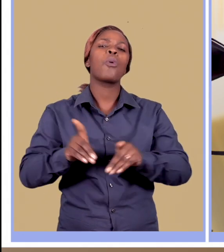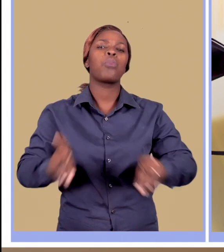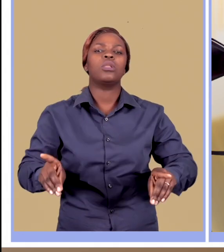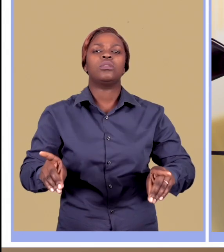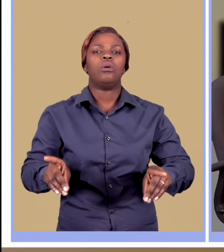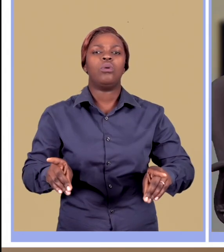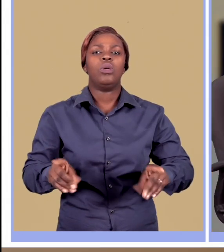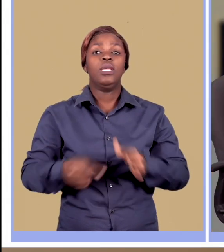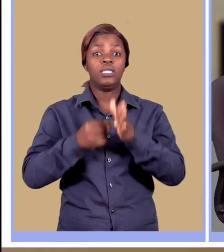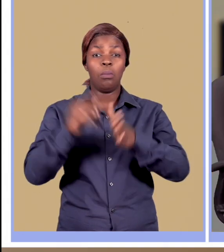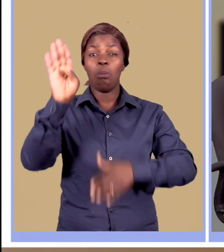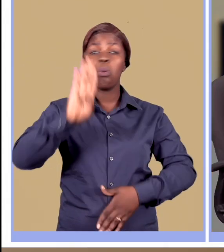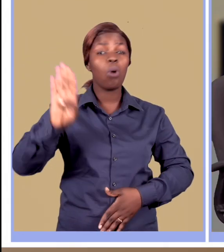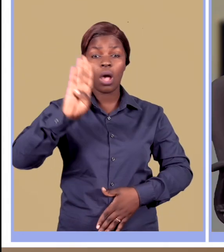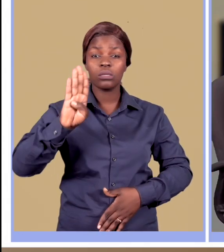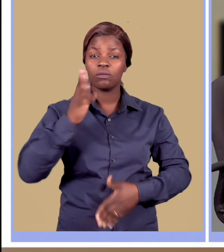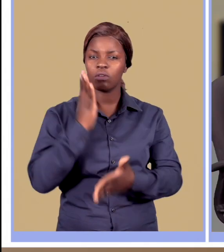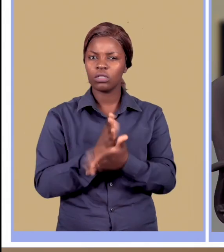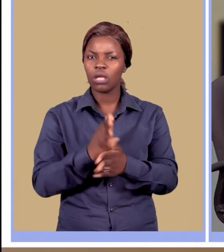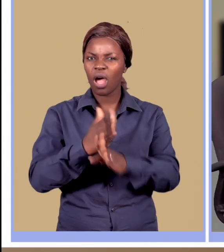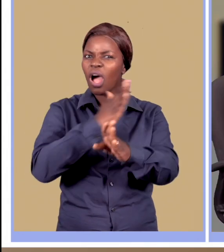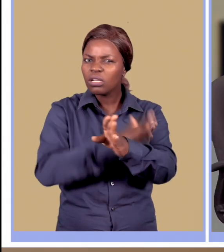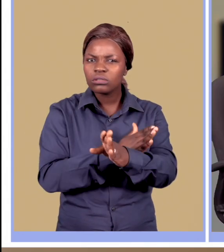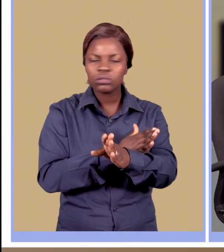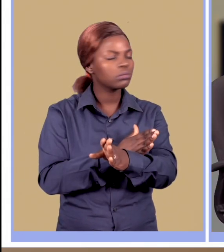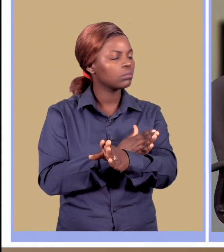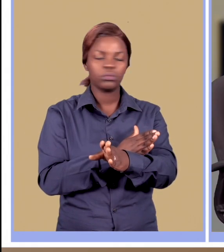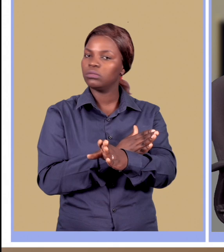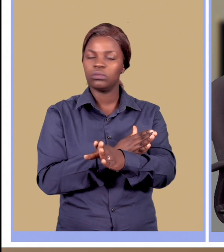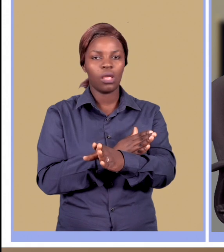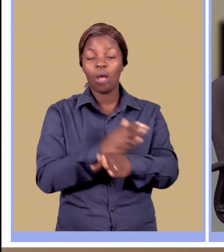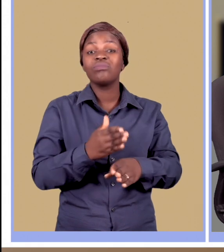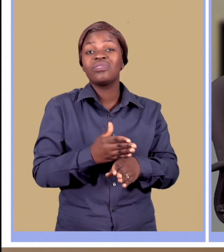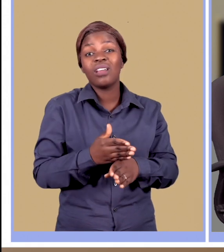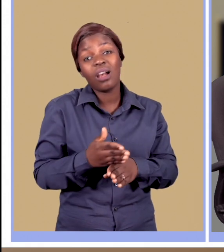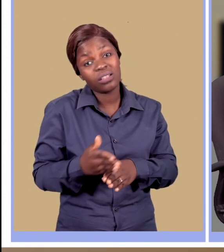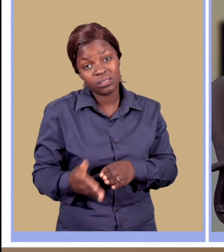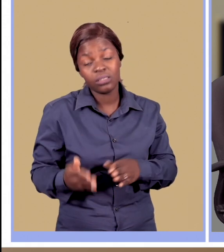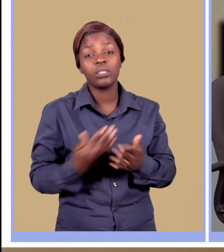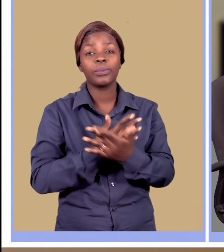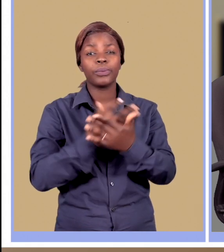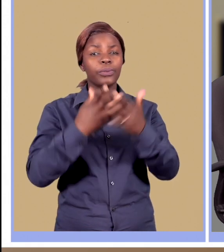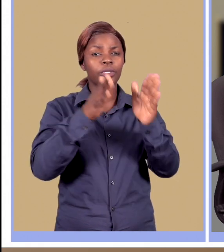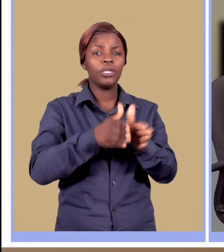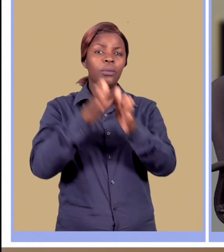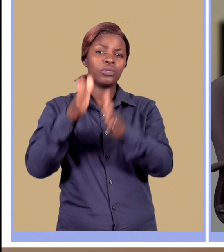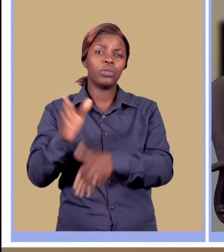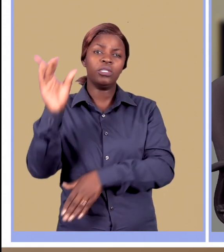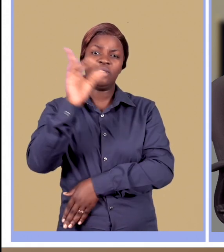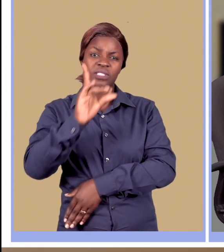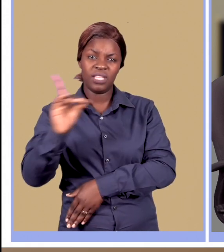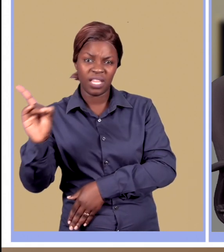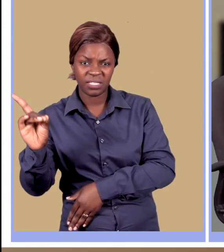do Boane, a informação foi transmitida muito tarde e muitas das pessoas com deficiência, devido à